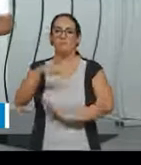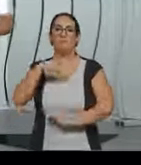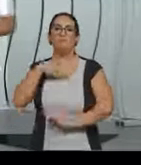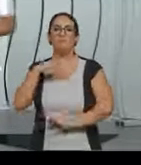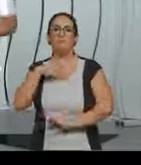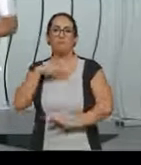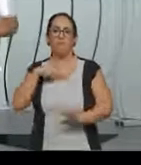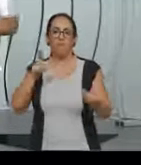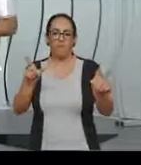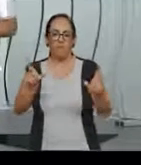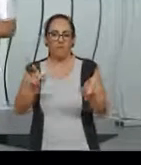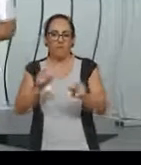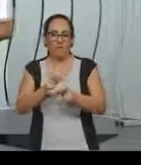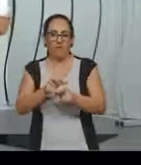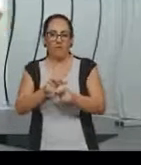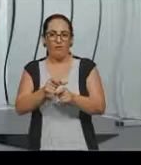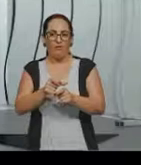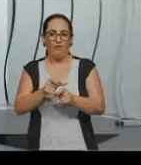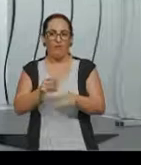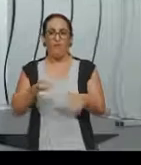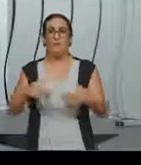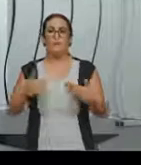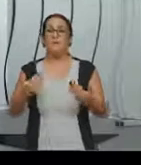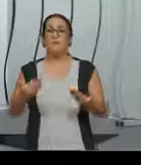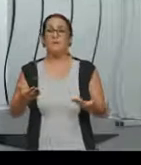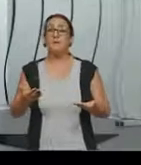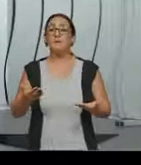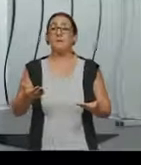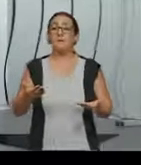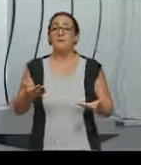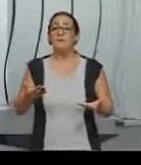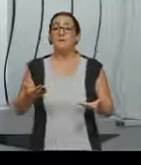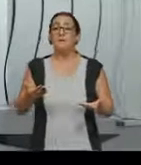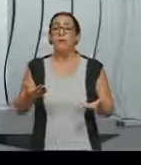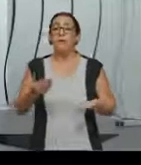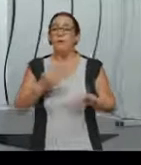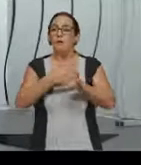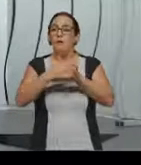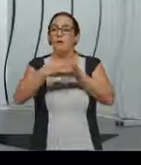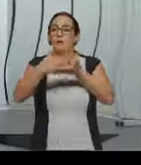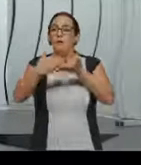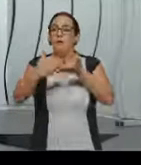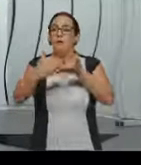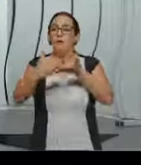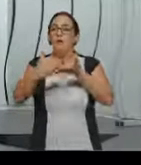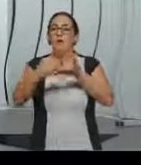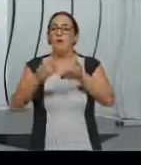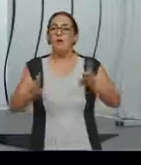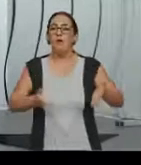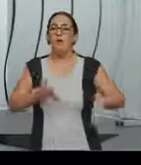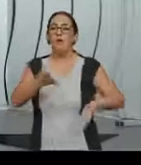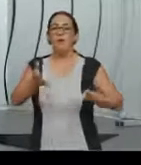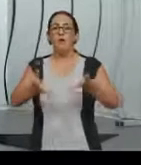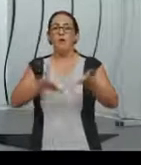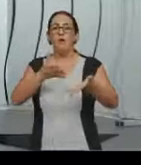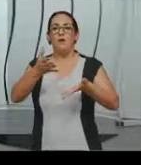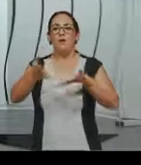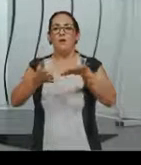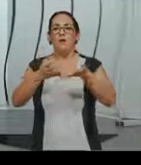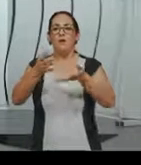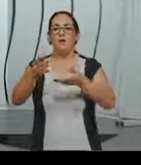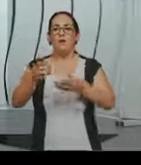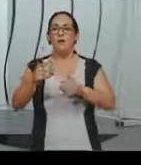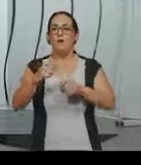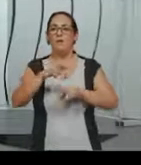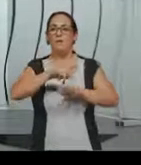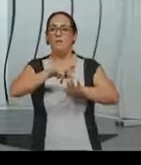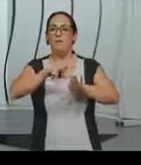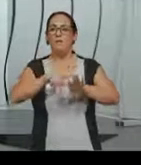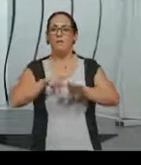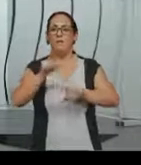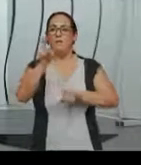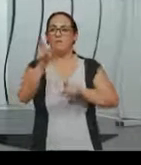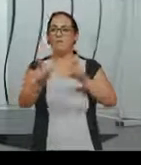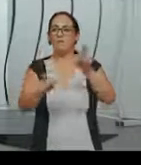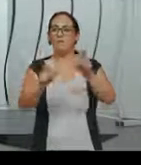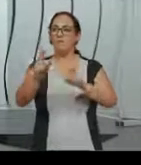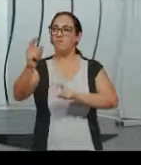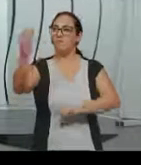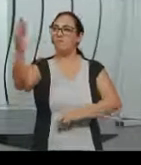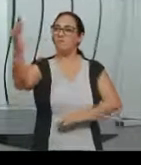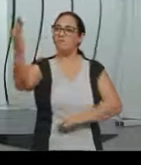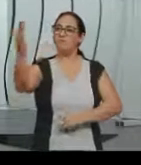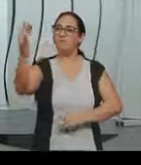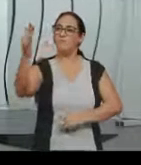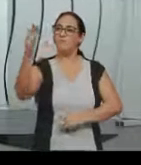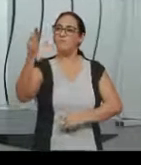extremamente reduzida, não é? E aí, nesse aspecto, começou-se a incentivar a vinda de imigrantes para o